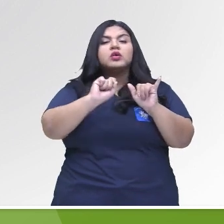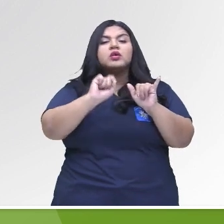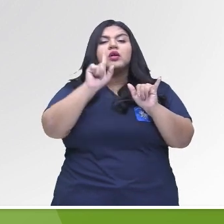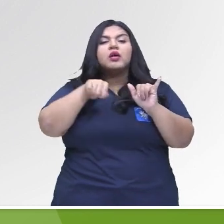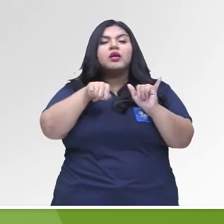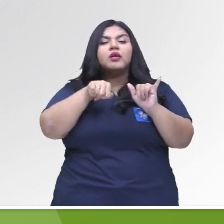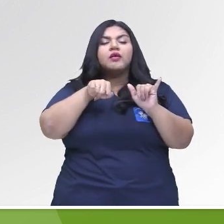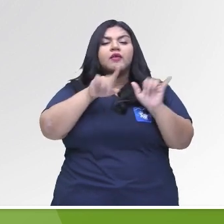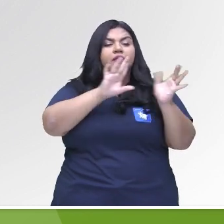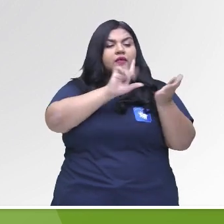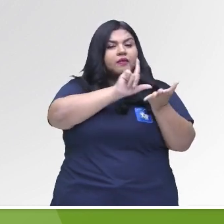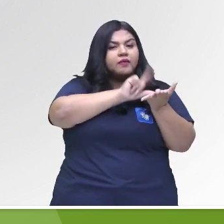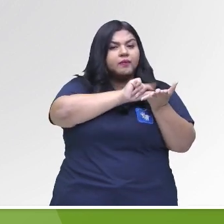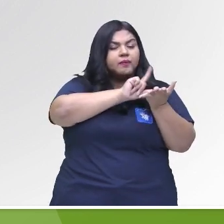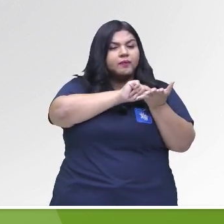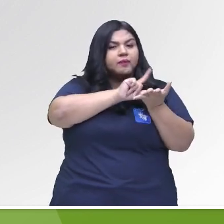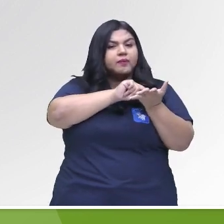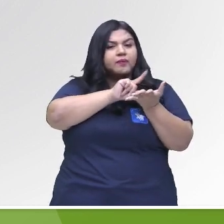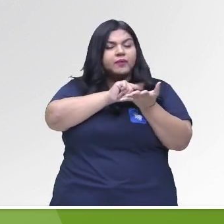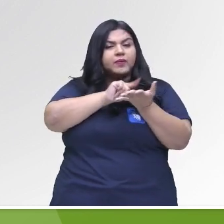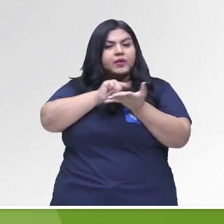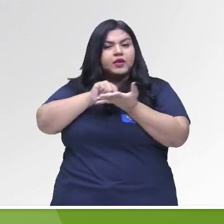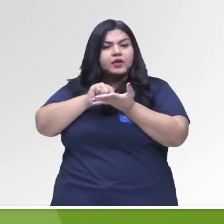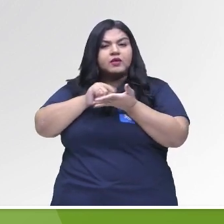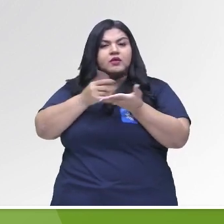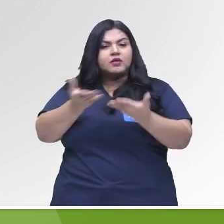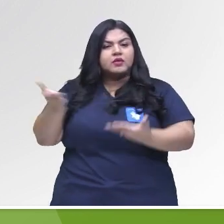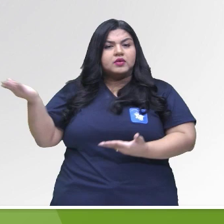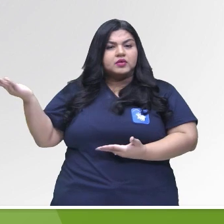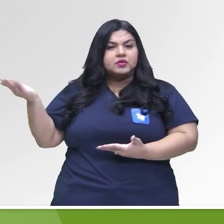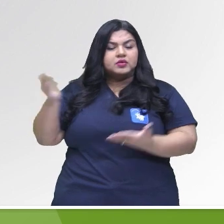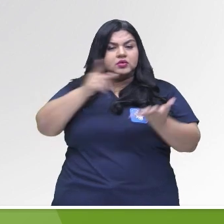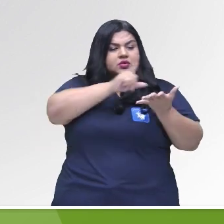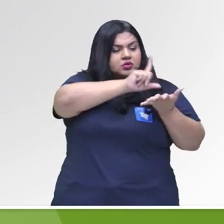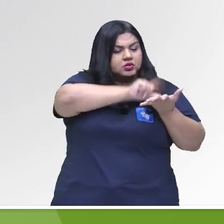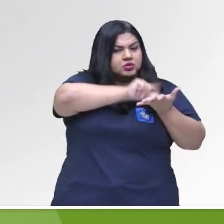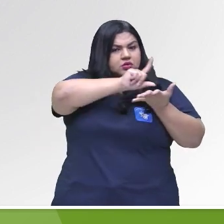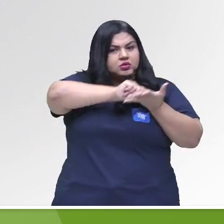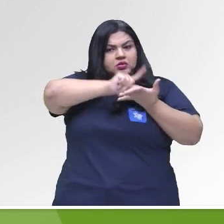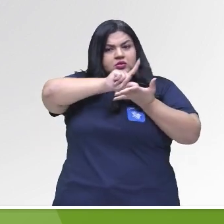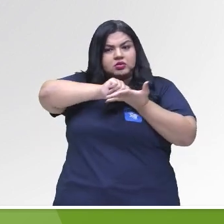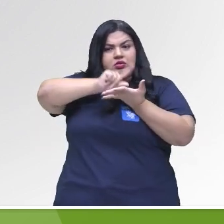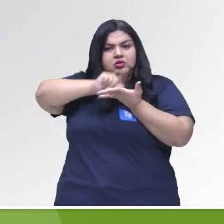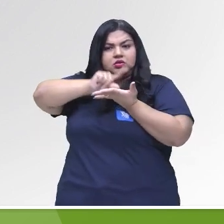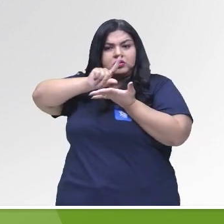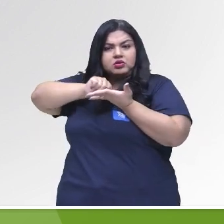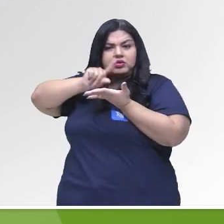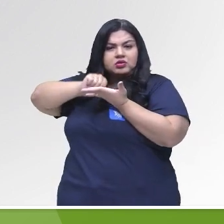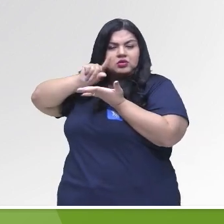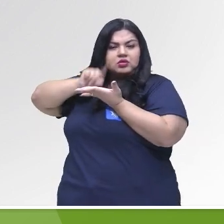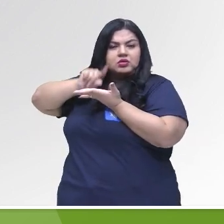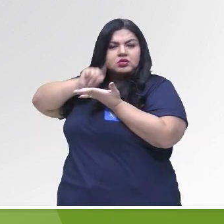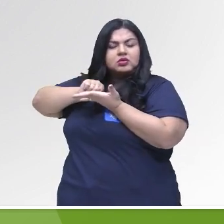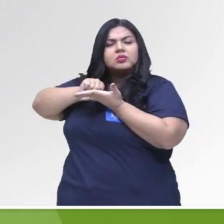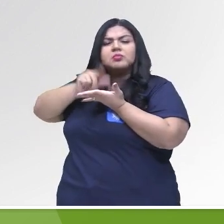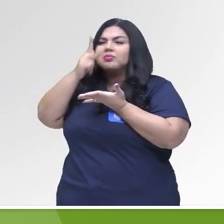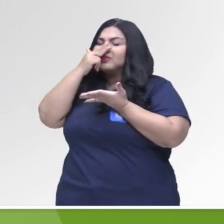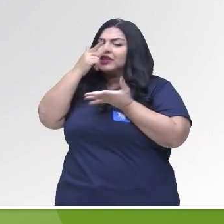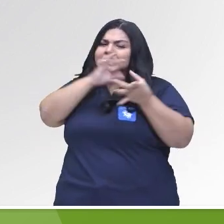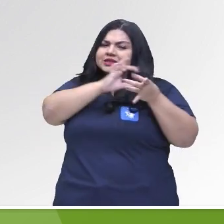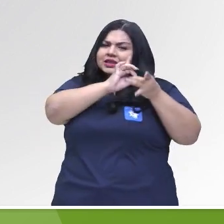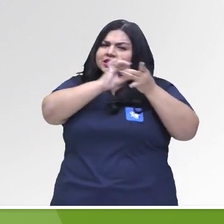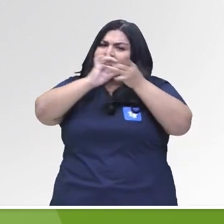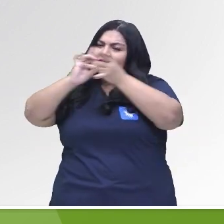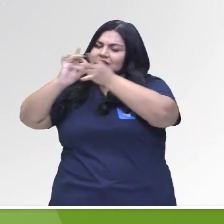A junção desses monômeros, tá? Então, vamos mostrar agora. Quando a gente junta os monômeros, ó, estão vendo? Como se fosse um elo de corrente,